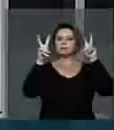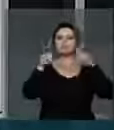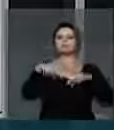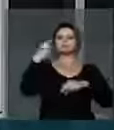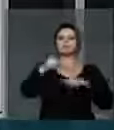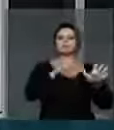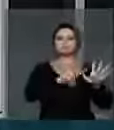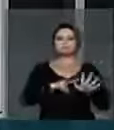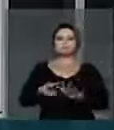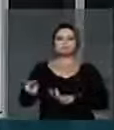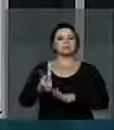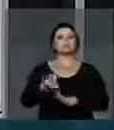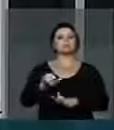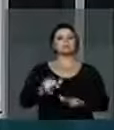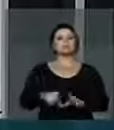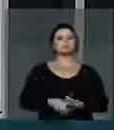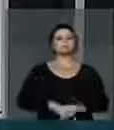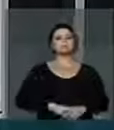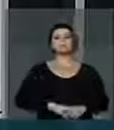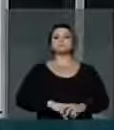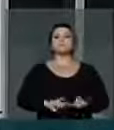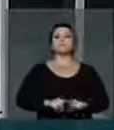próximas semanas, mas,